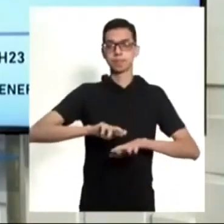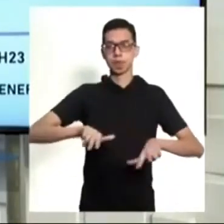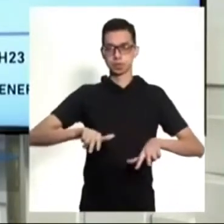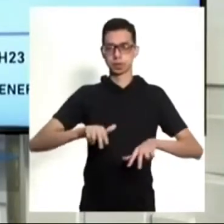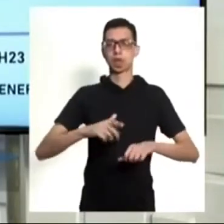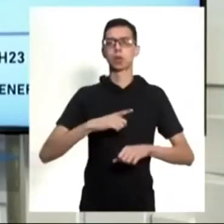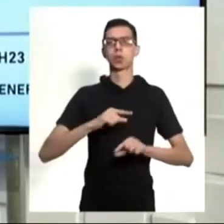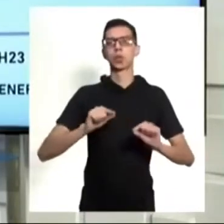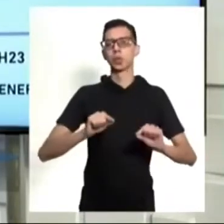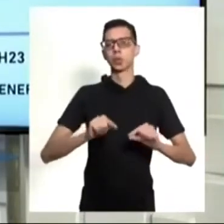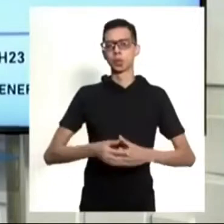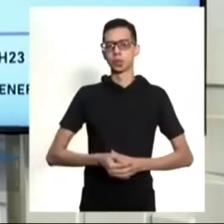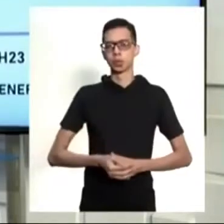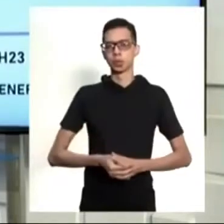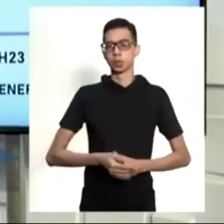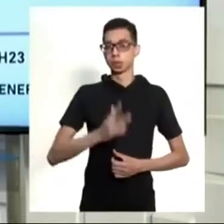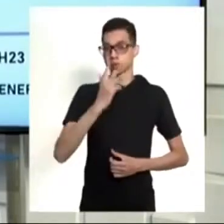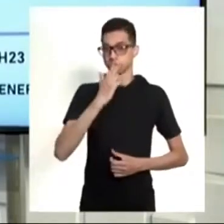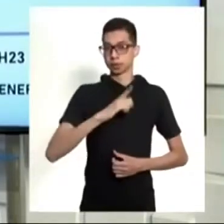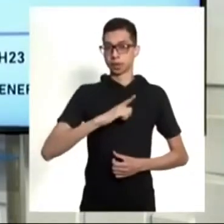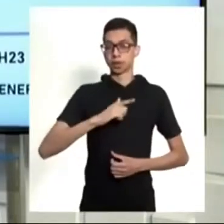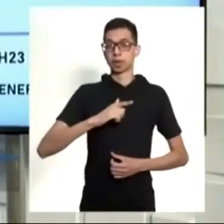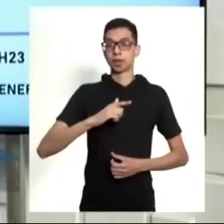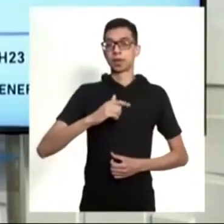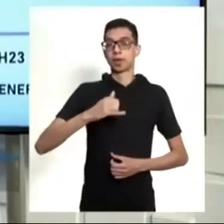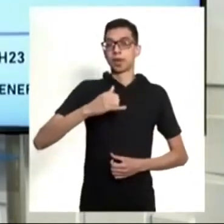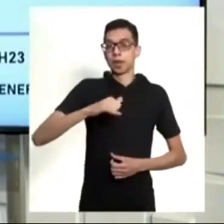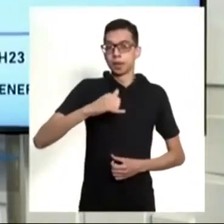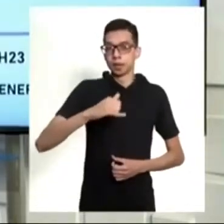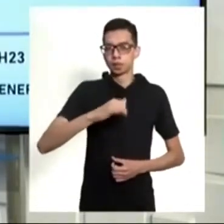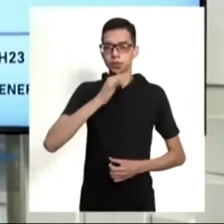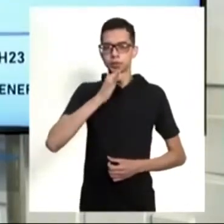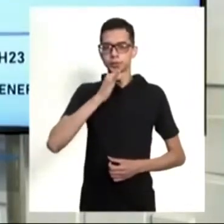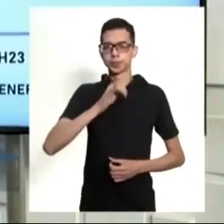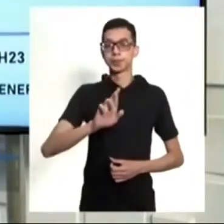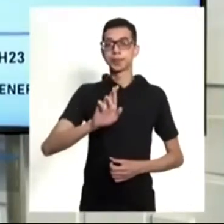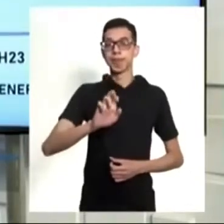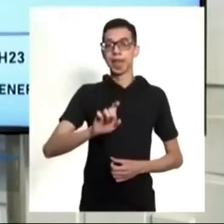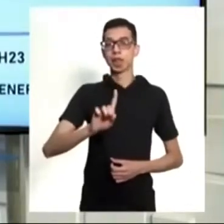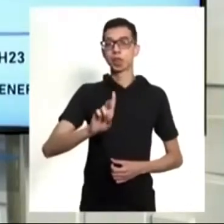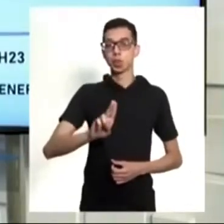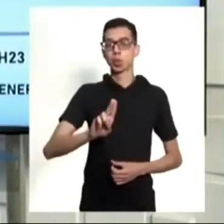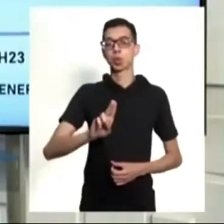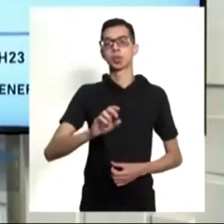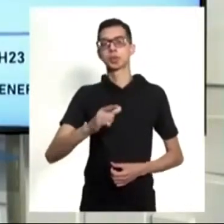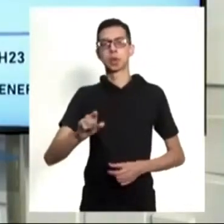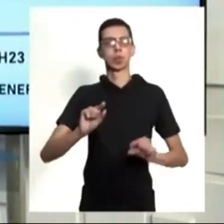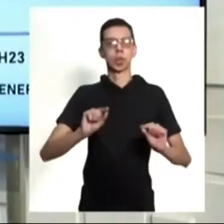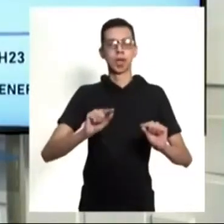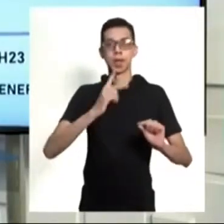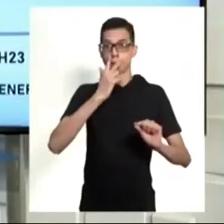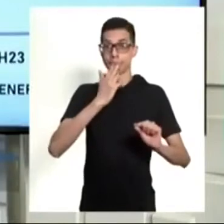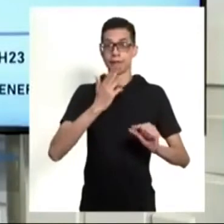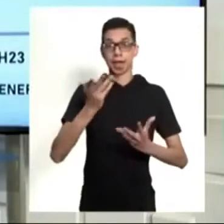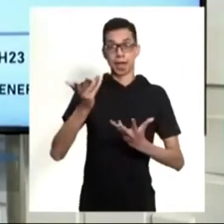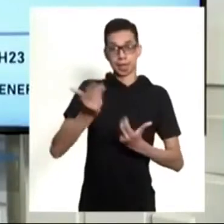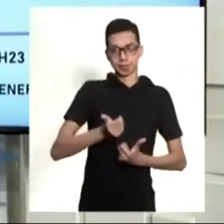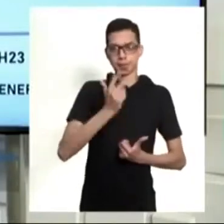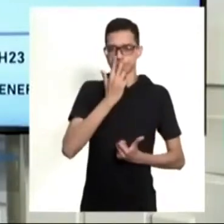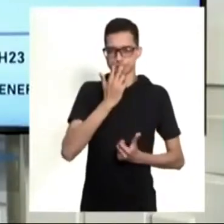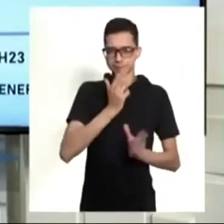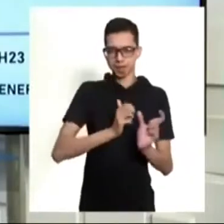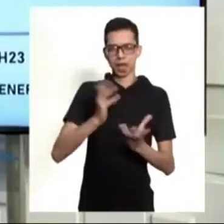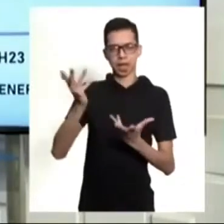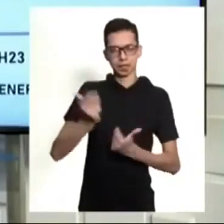ele recebe elétrons. Você pode até pensar dessa forma, redução recebe. Até fica fácil você lembrar. O elemento que